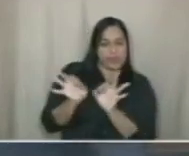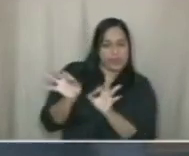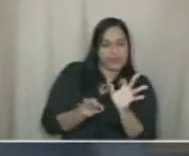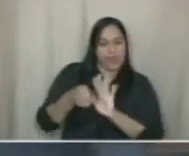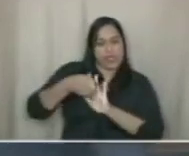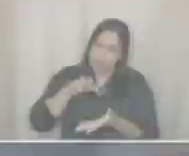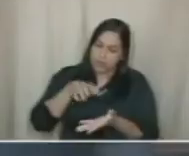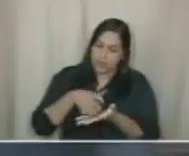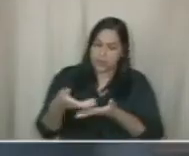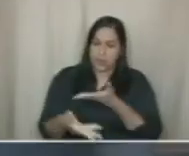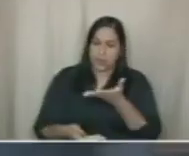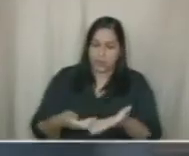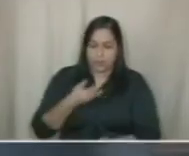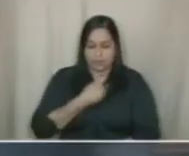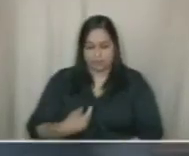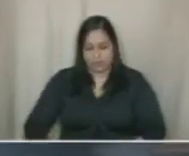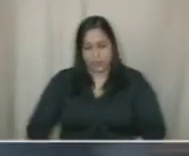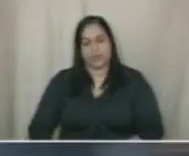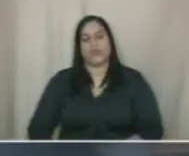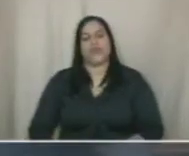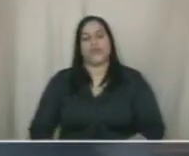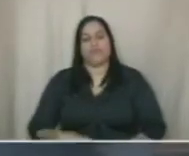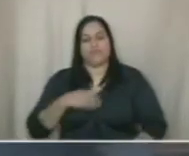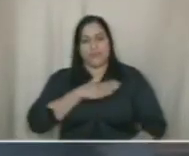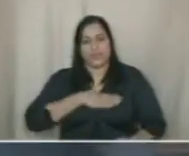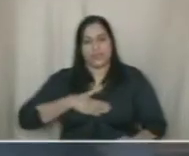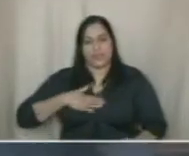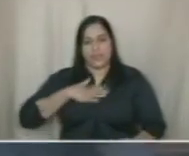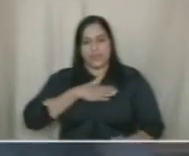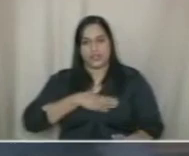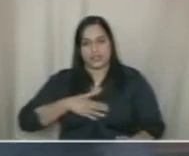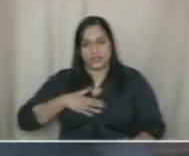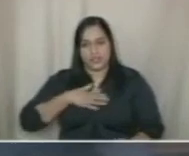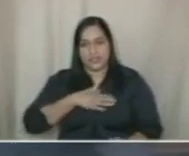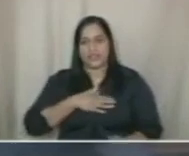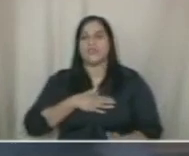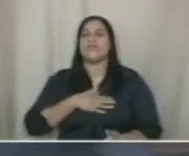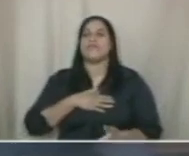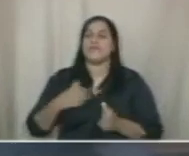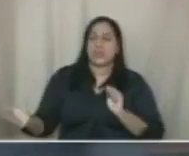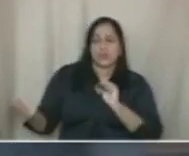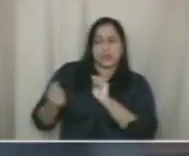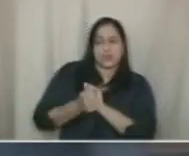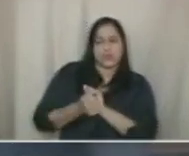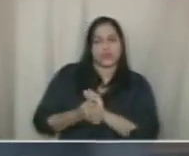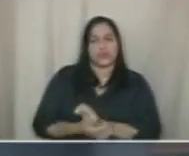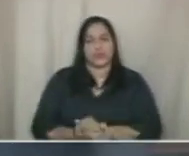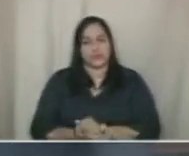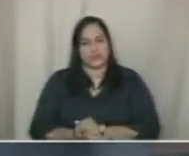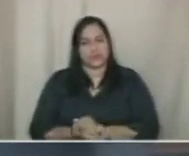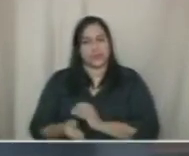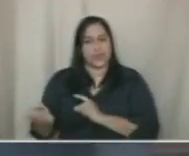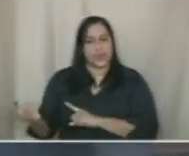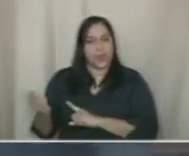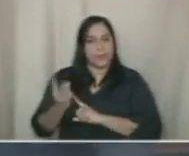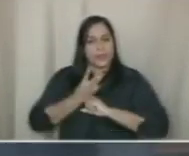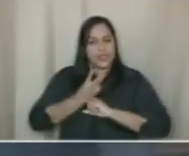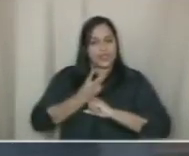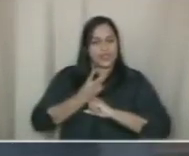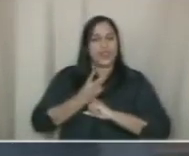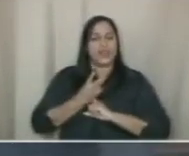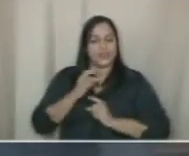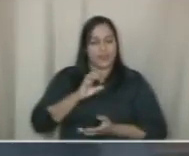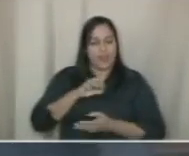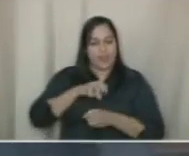e controlar a minha satisfação de fazer parte desta carreira na verdade eu digo que eu estou emprestado a